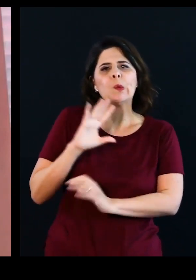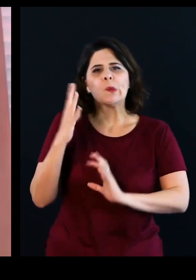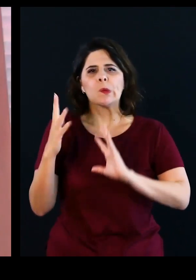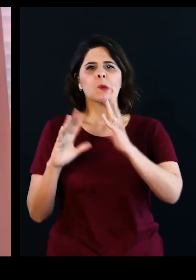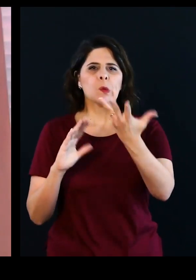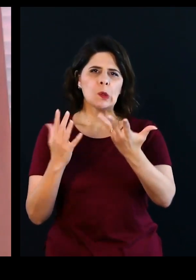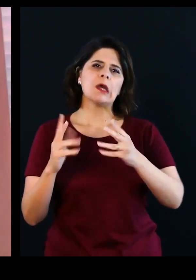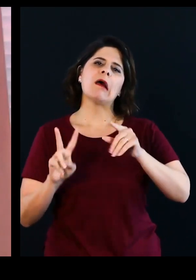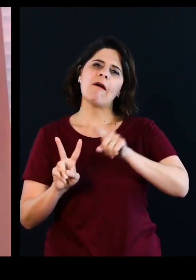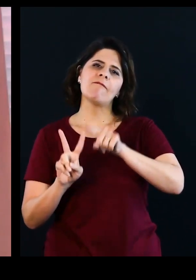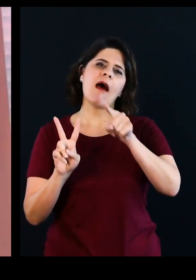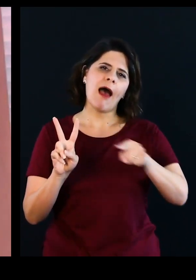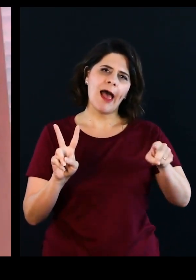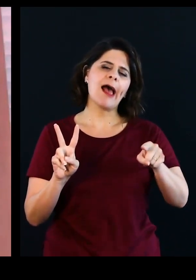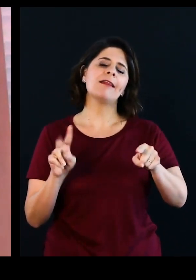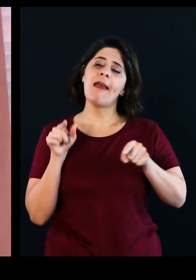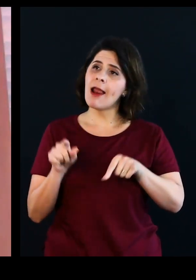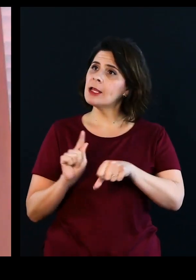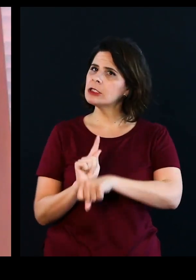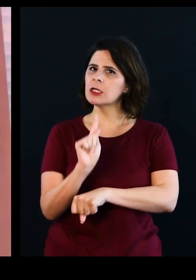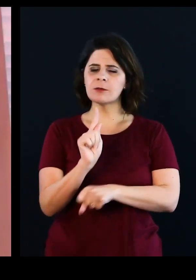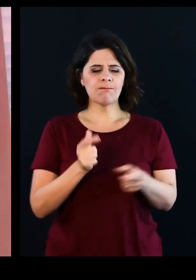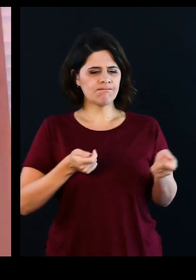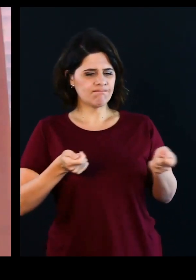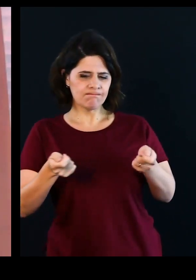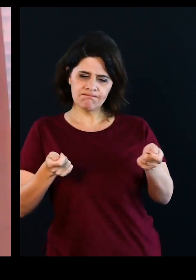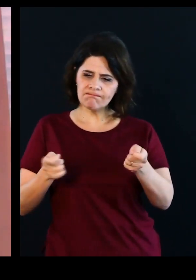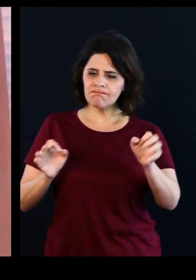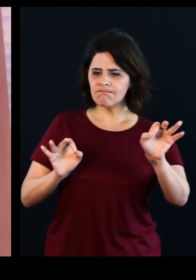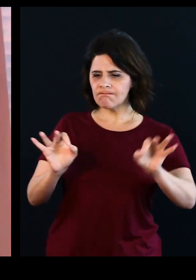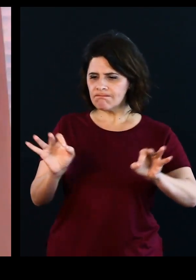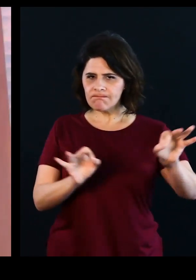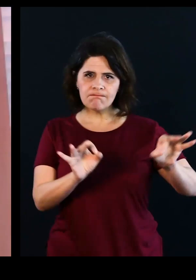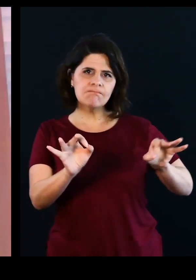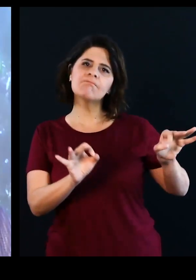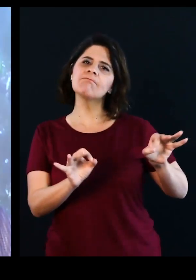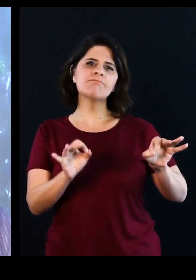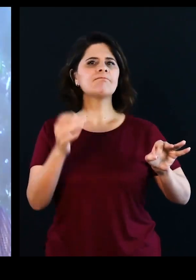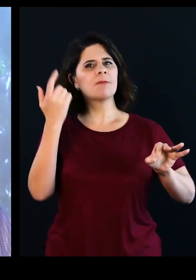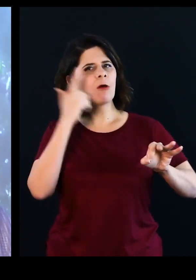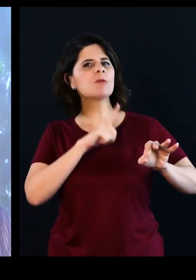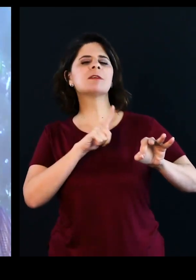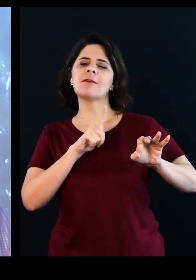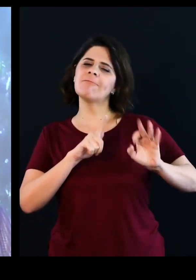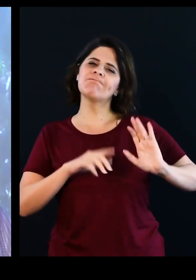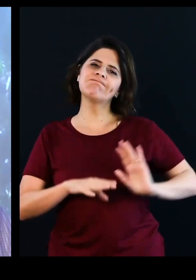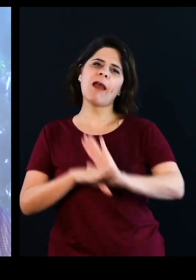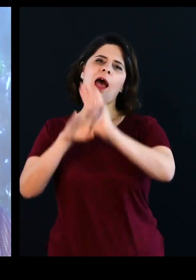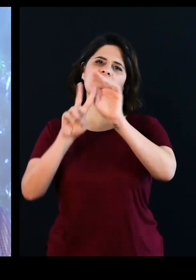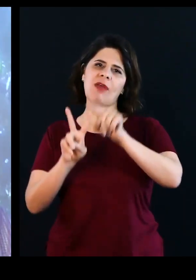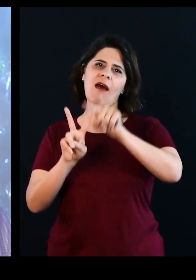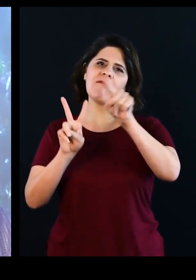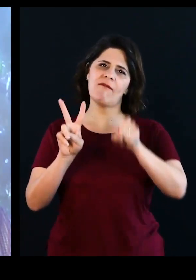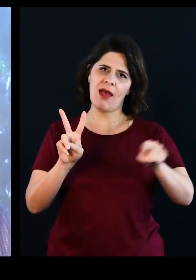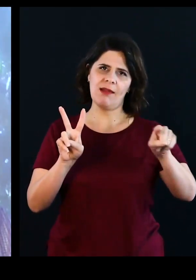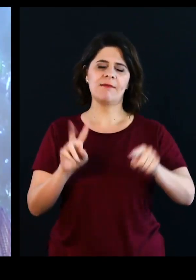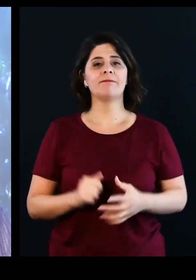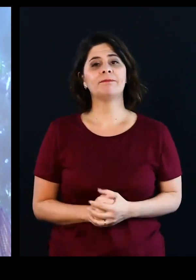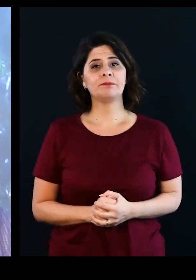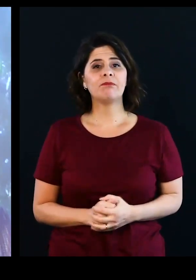um gestor com muita maestria, certamente agregando ainda mais valor para a Vale. Meu querido Hugo Barreto, seja